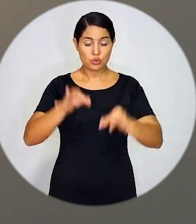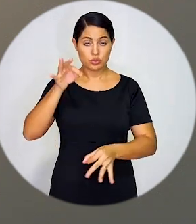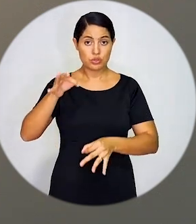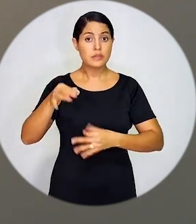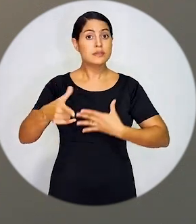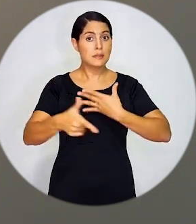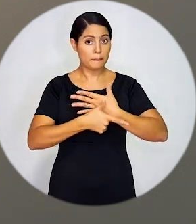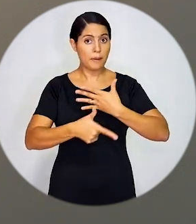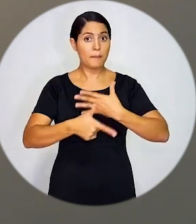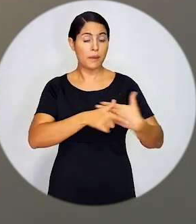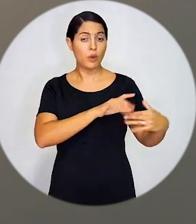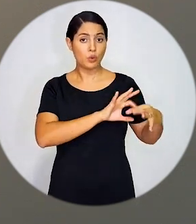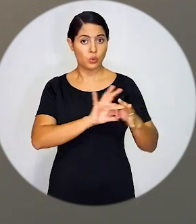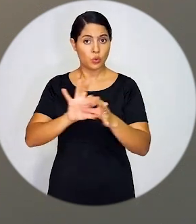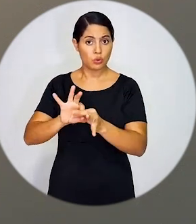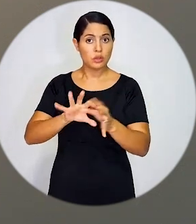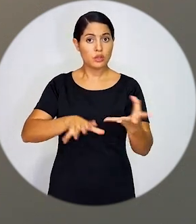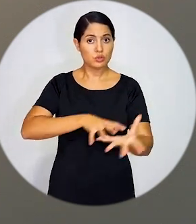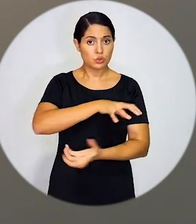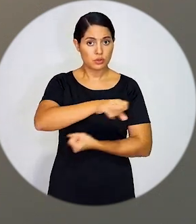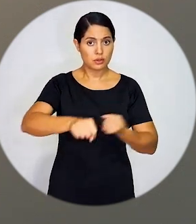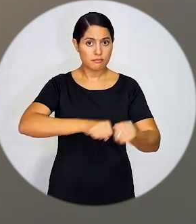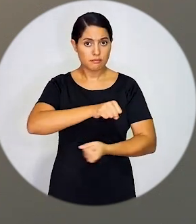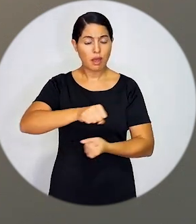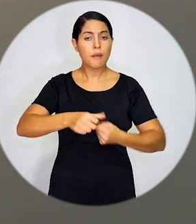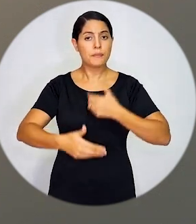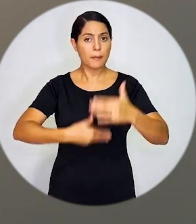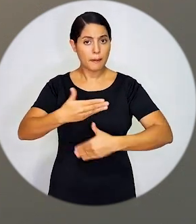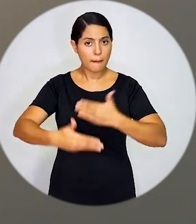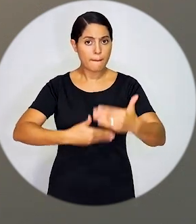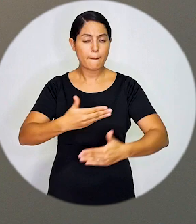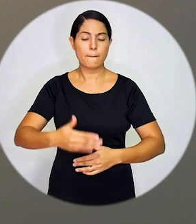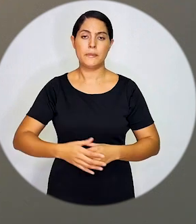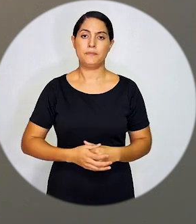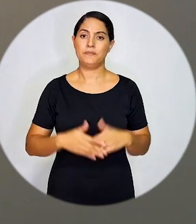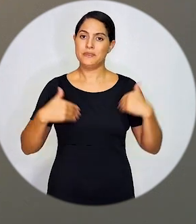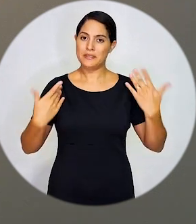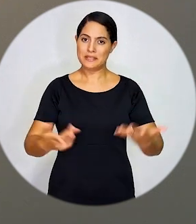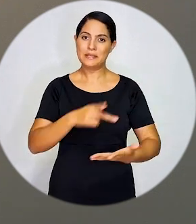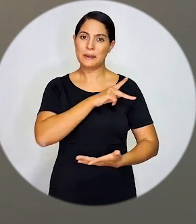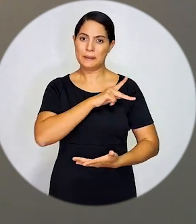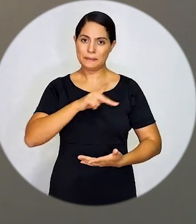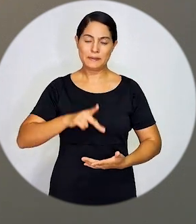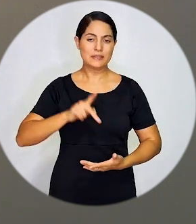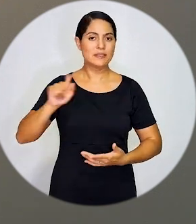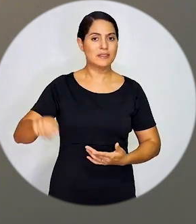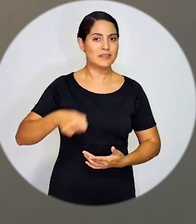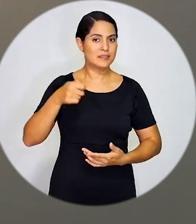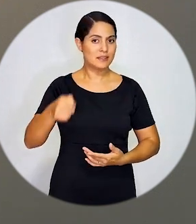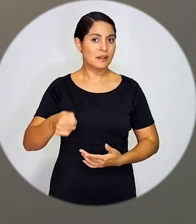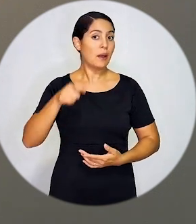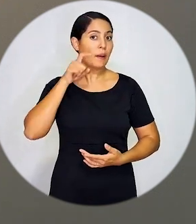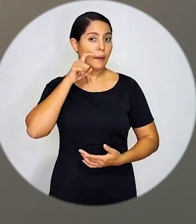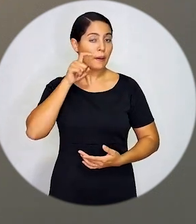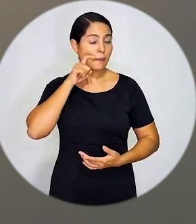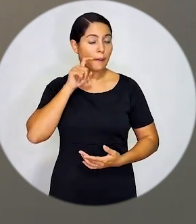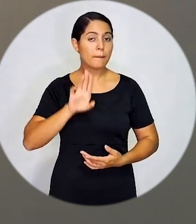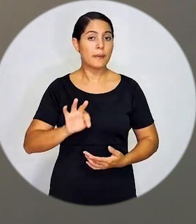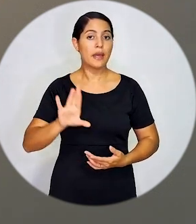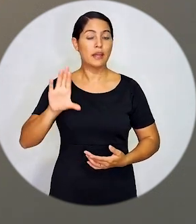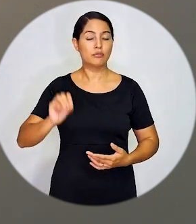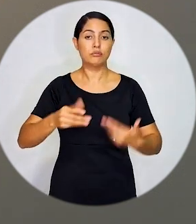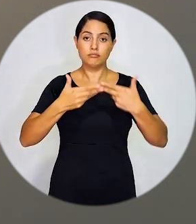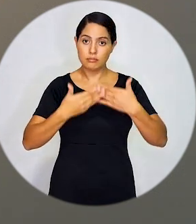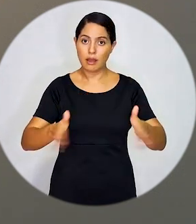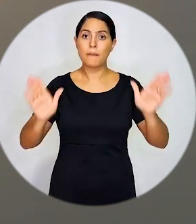sistema de justiça no desenvolvimento sustentável. O presidente da OAB Nacional, Beto Simonetti, abriu a conferência ressaltando